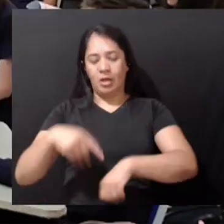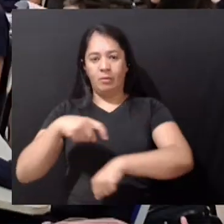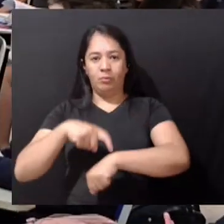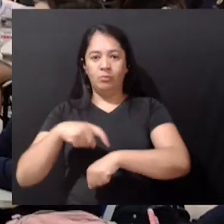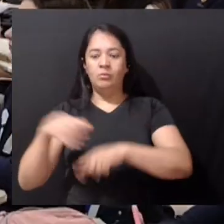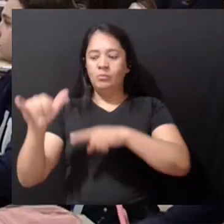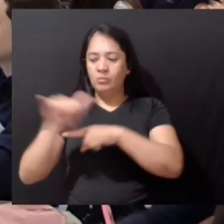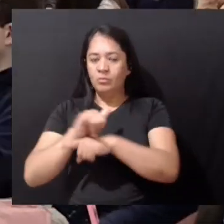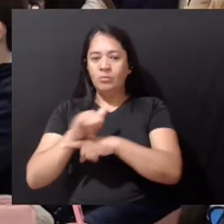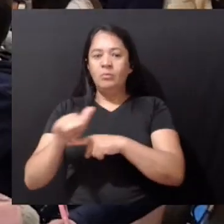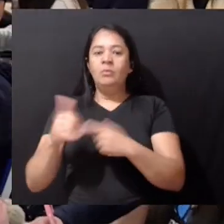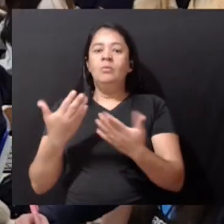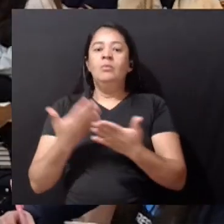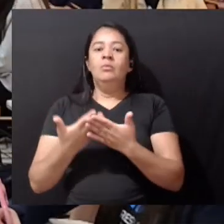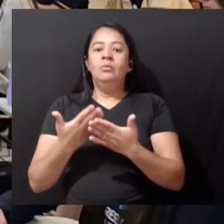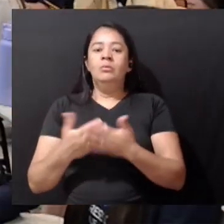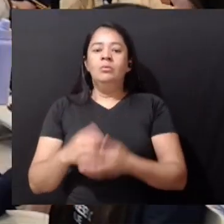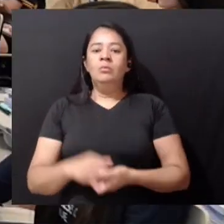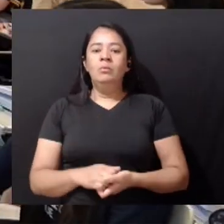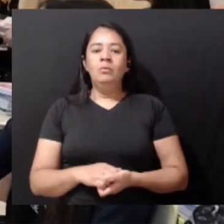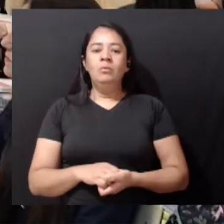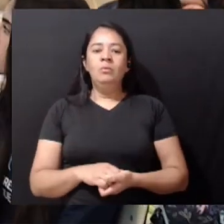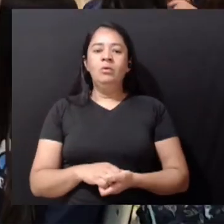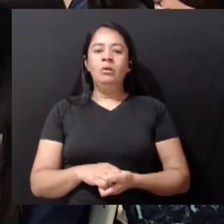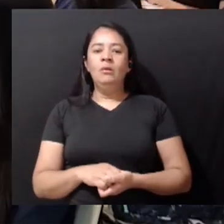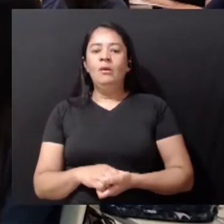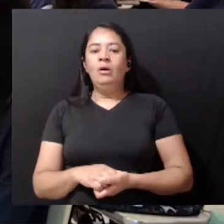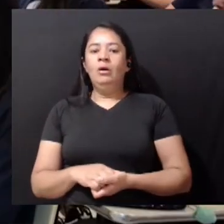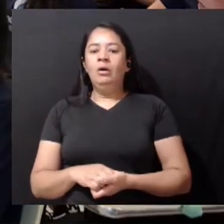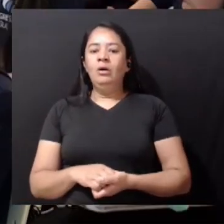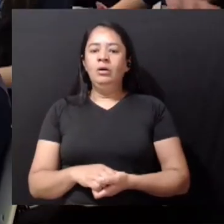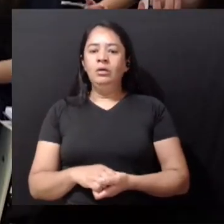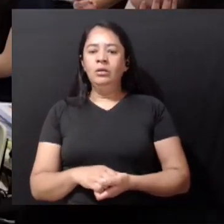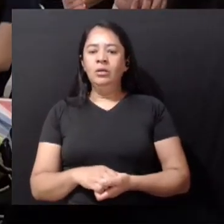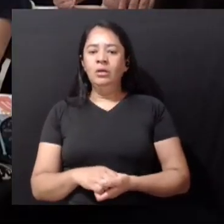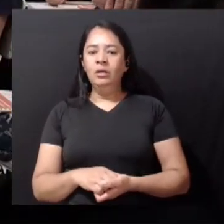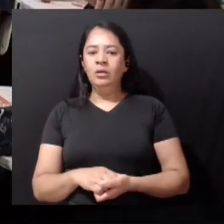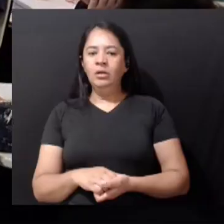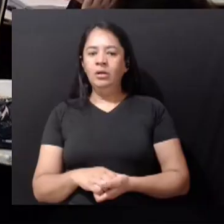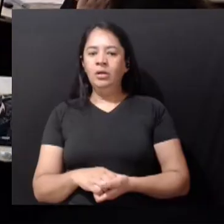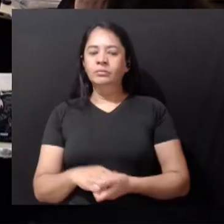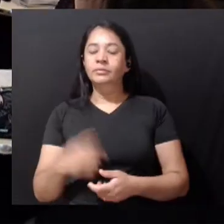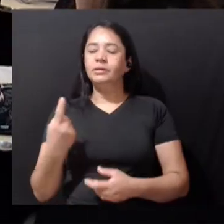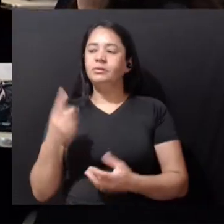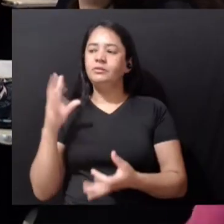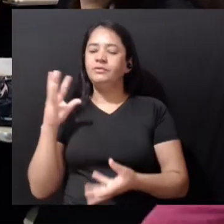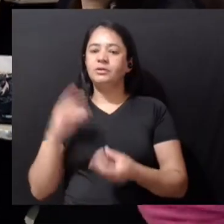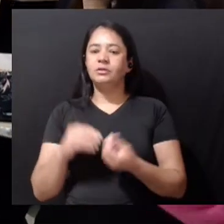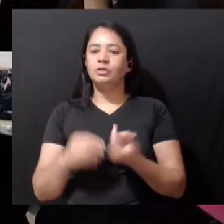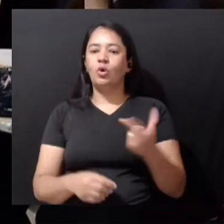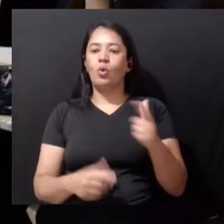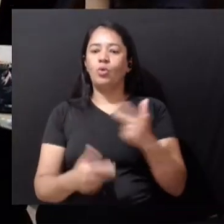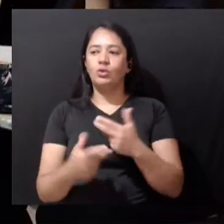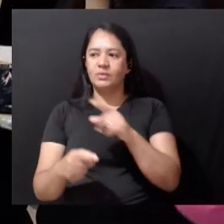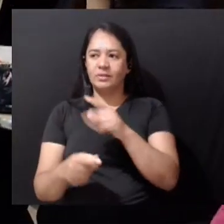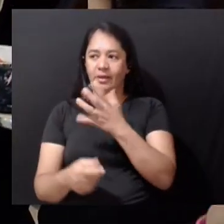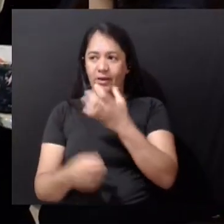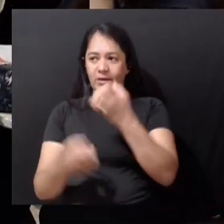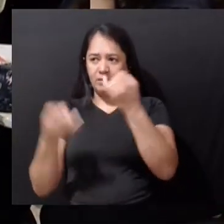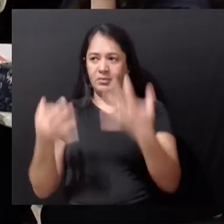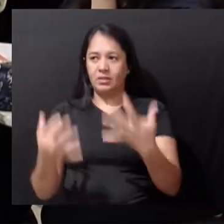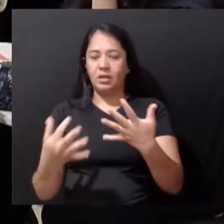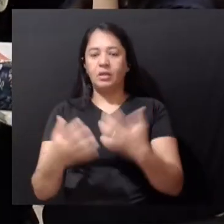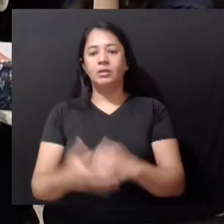estudo nesses últimos dias. Para a gente finalizar aqui, tem mais alguma coisa que você queira falar, passar mais alguma orientação,